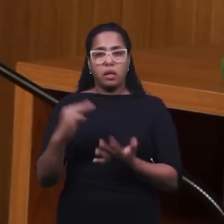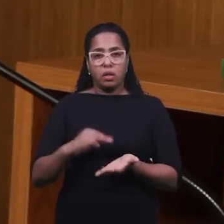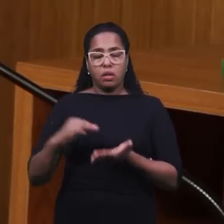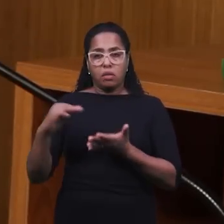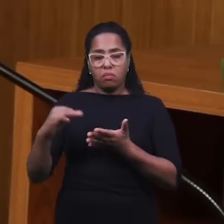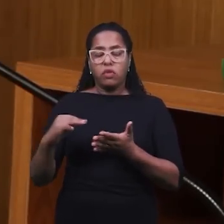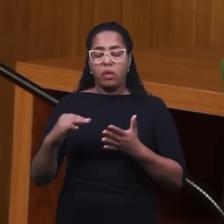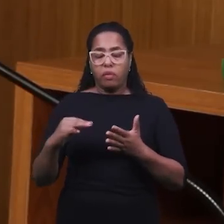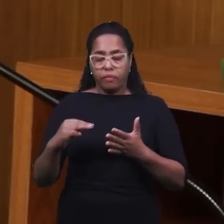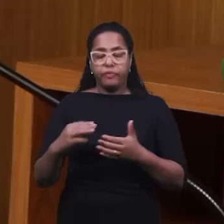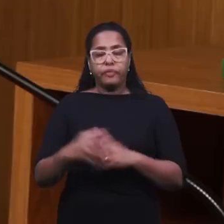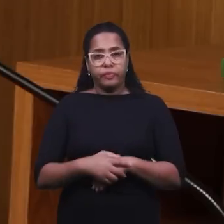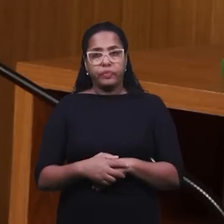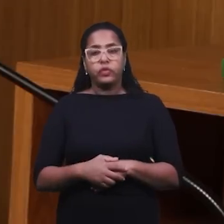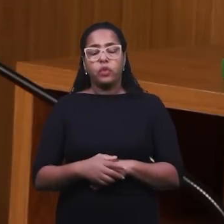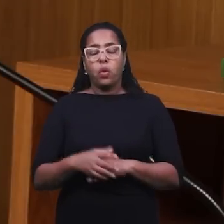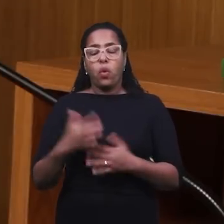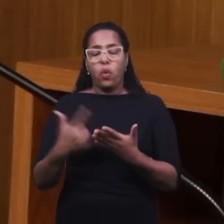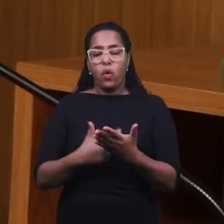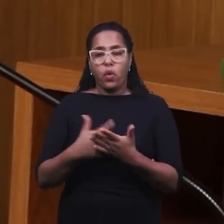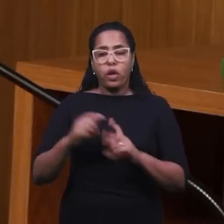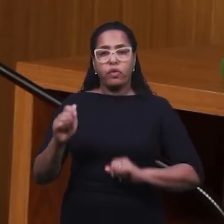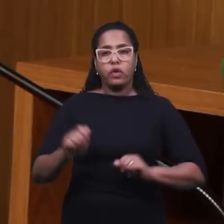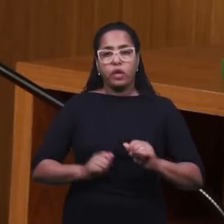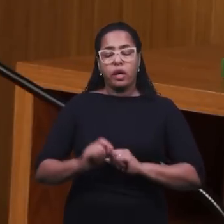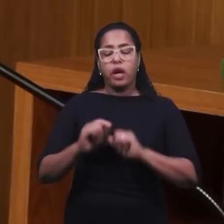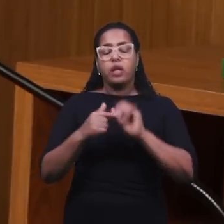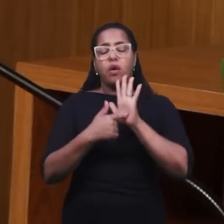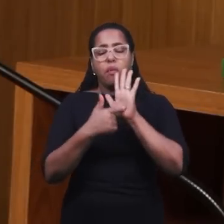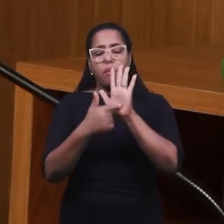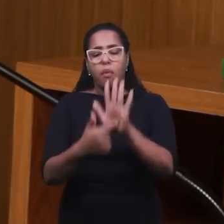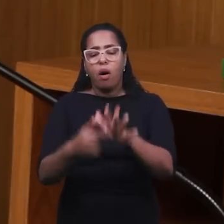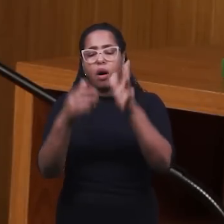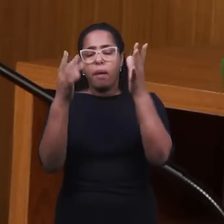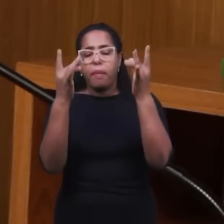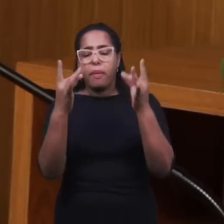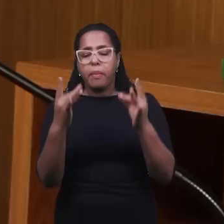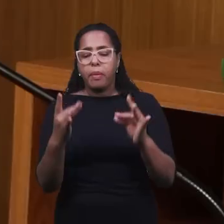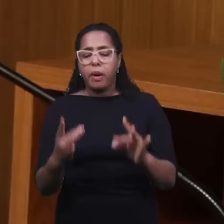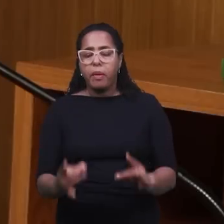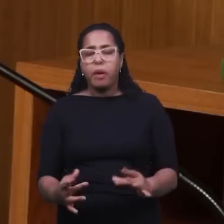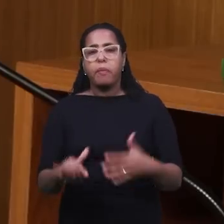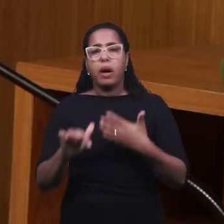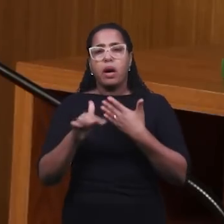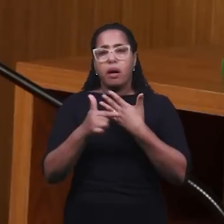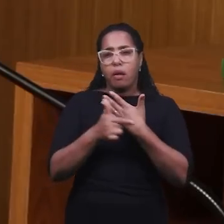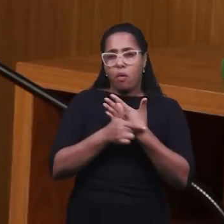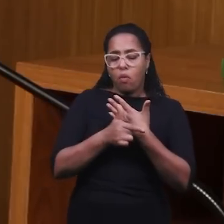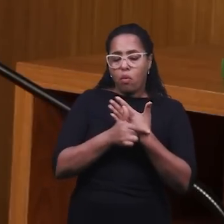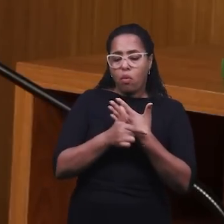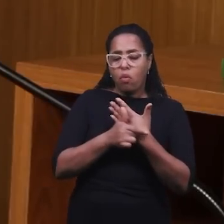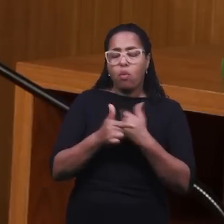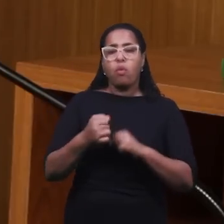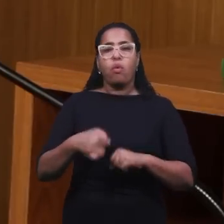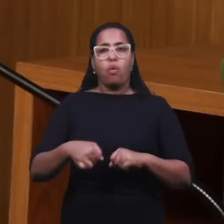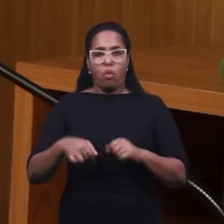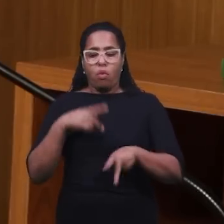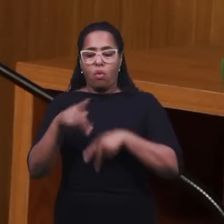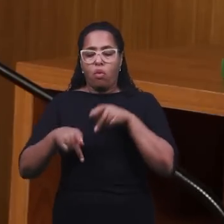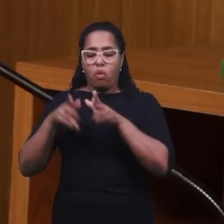no seu funcionamento, né? Eu costumo dizer que o livro de Atos é a fisiologia da igreja, né? Em medicina é